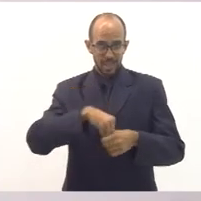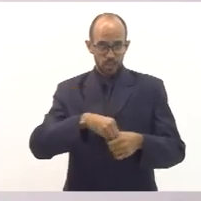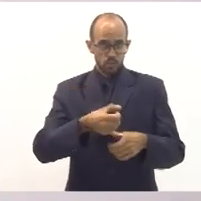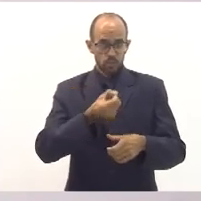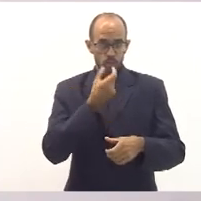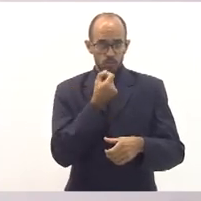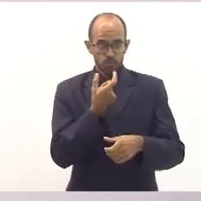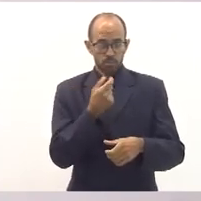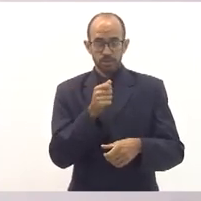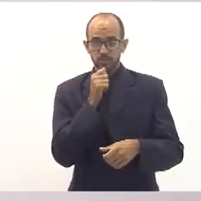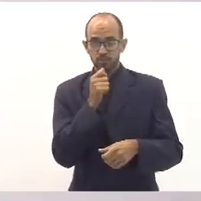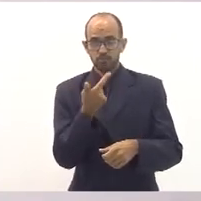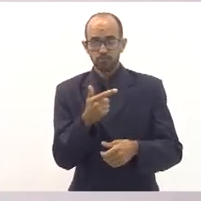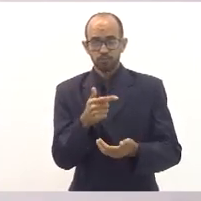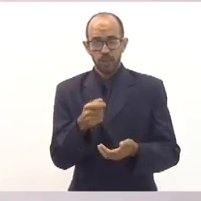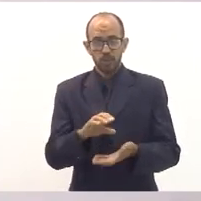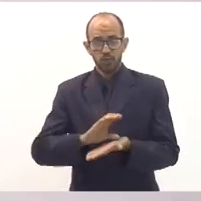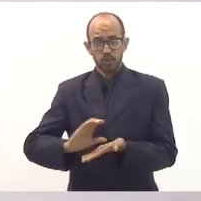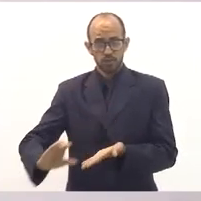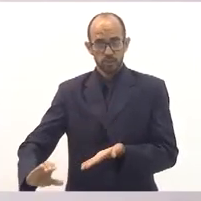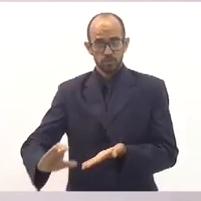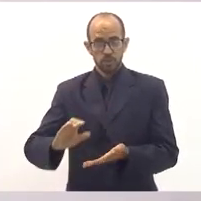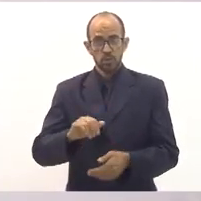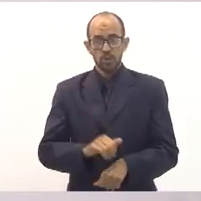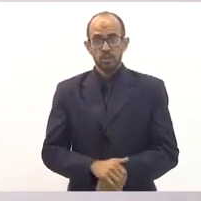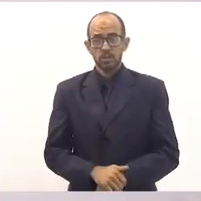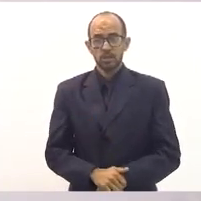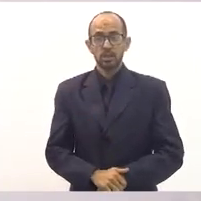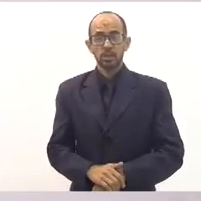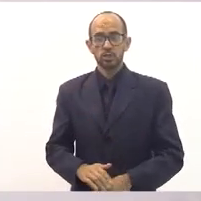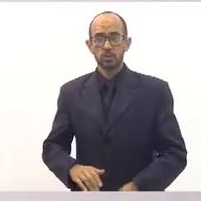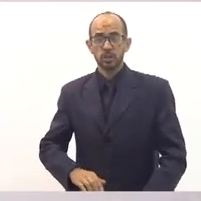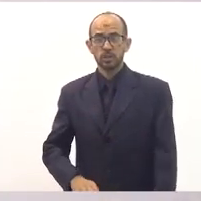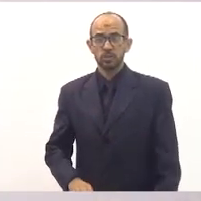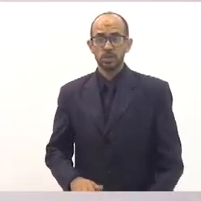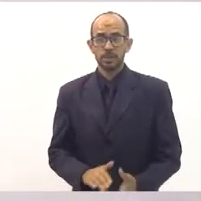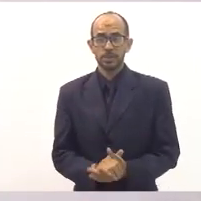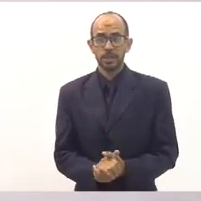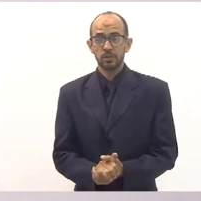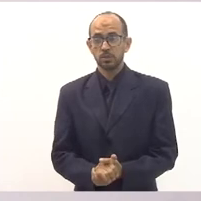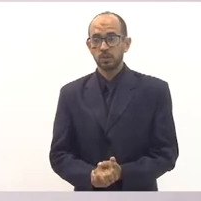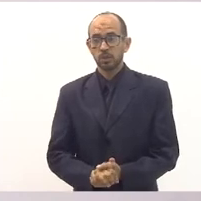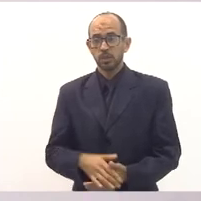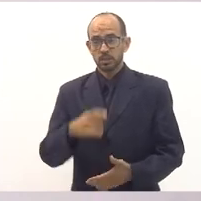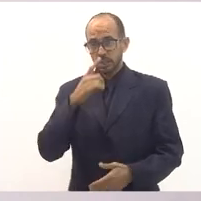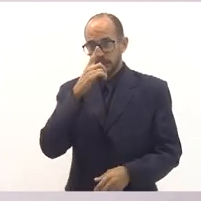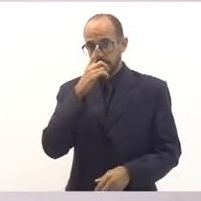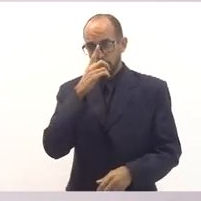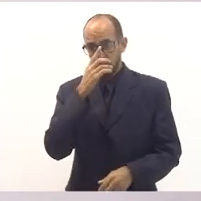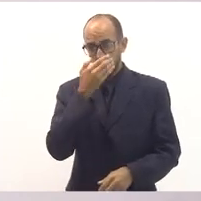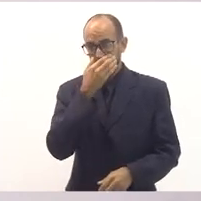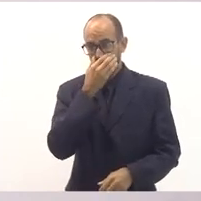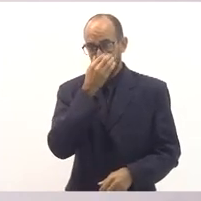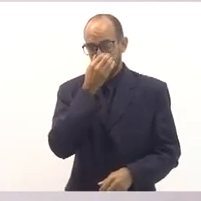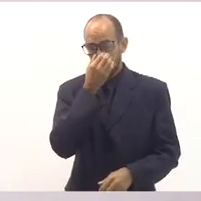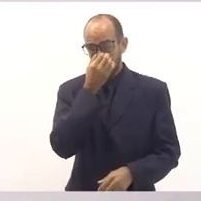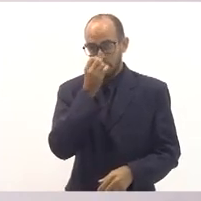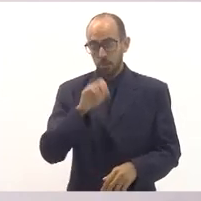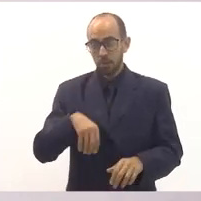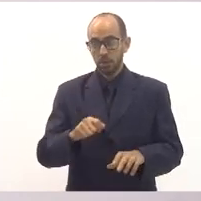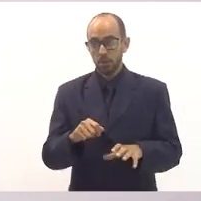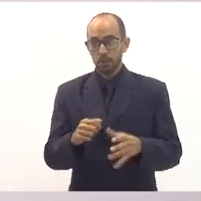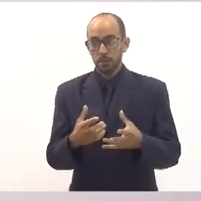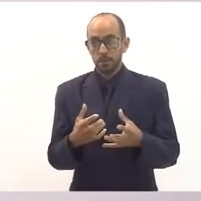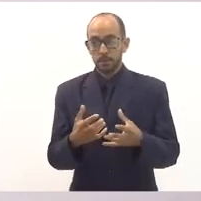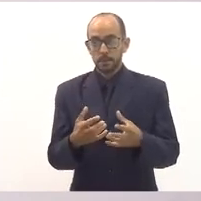que nós não temos financiamento nós temos medo de sermos presos nós temos medo de fazer testagem porque nossas políticas ainda não alcançam